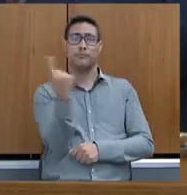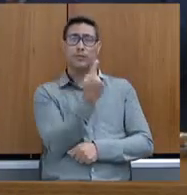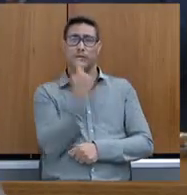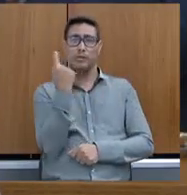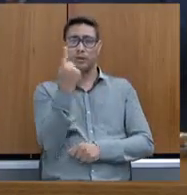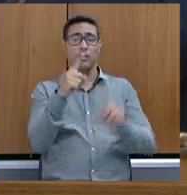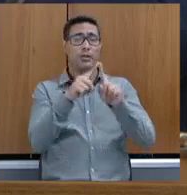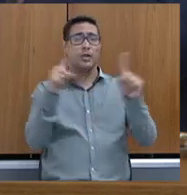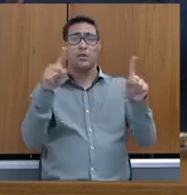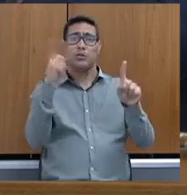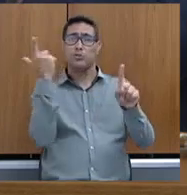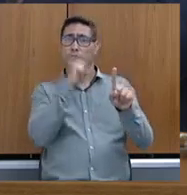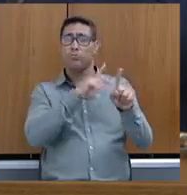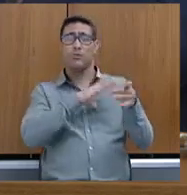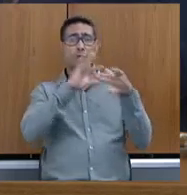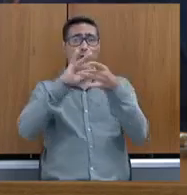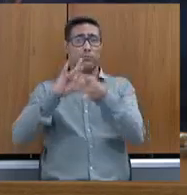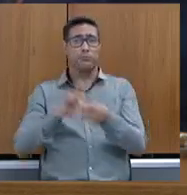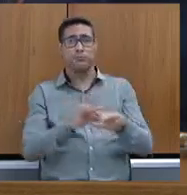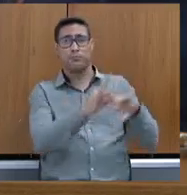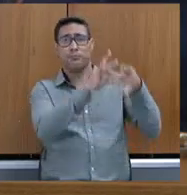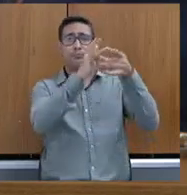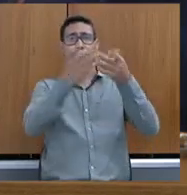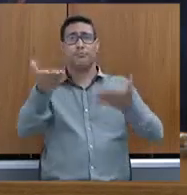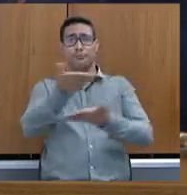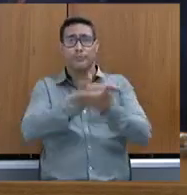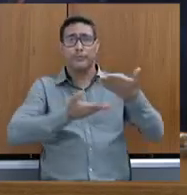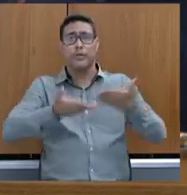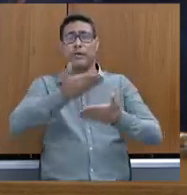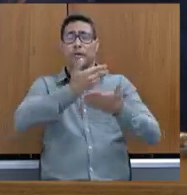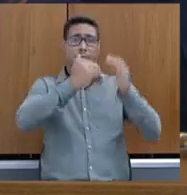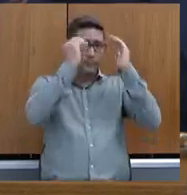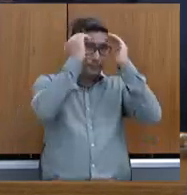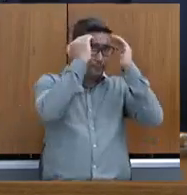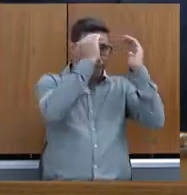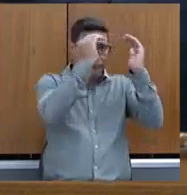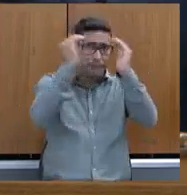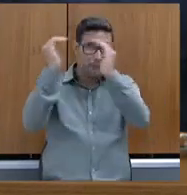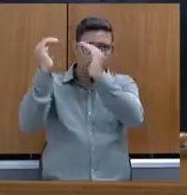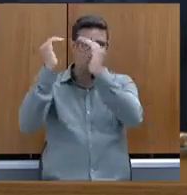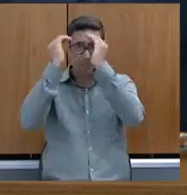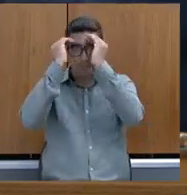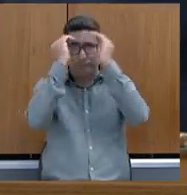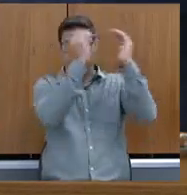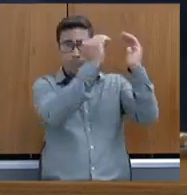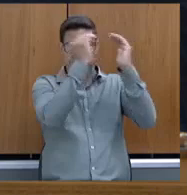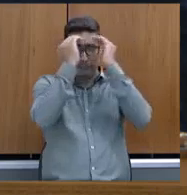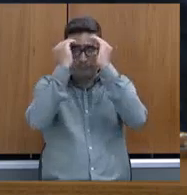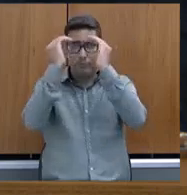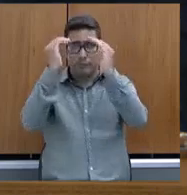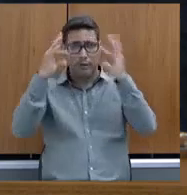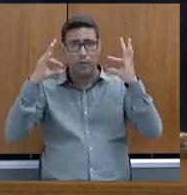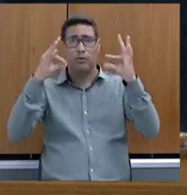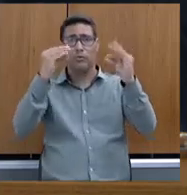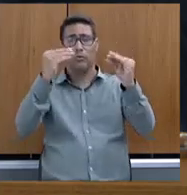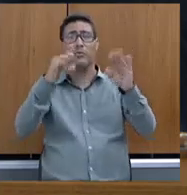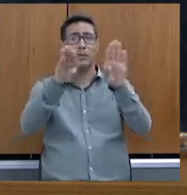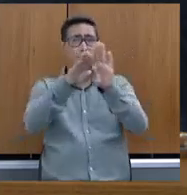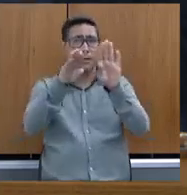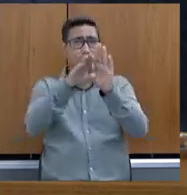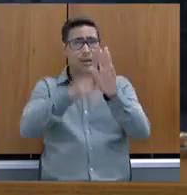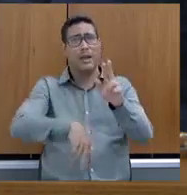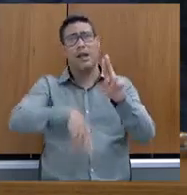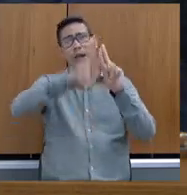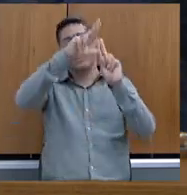nós possamos conviver de forma pacífica em respeito ao outro Em respeito aos outros em respeito à diversidade